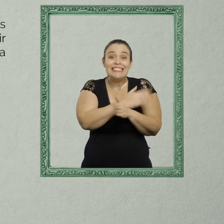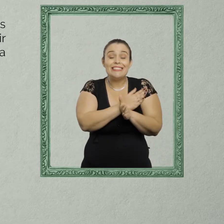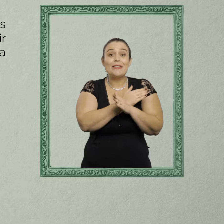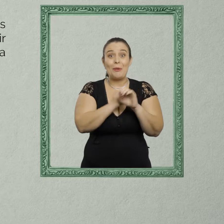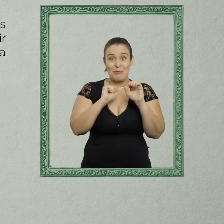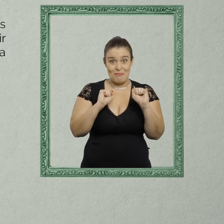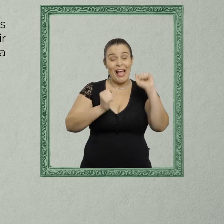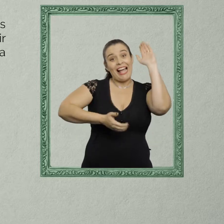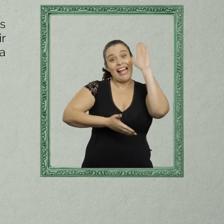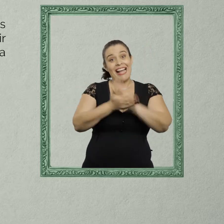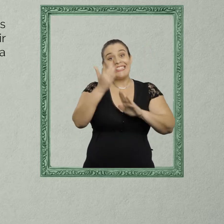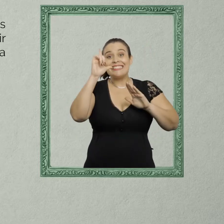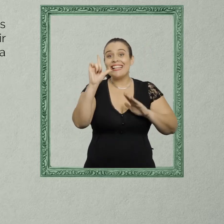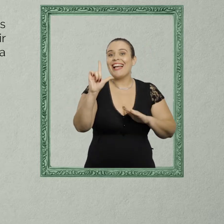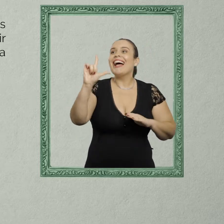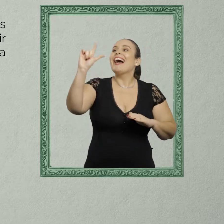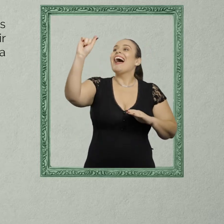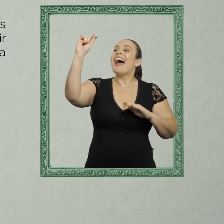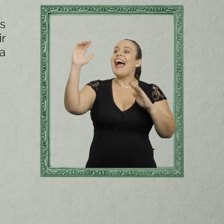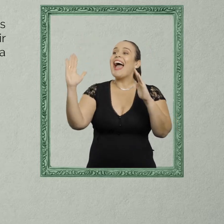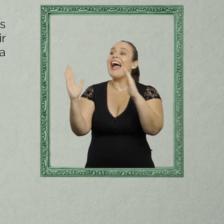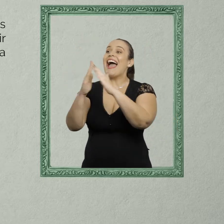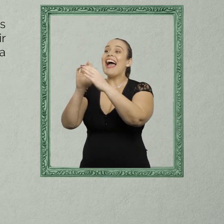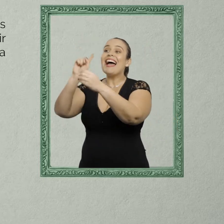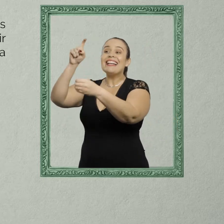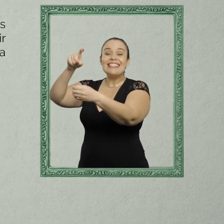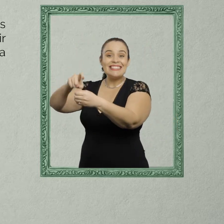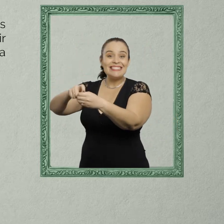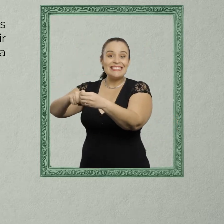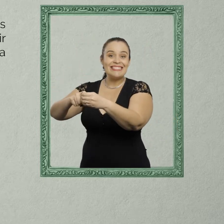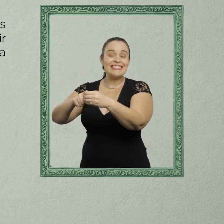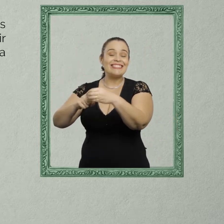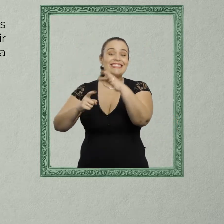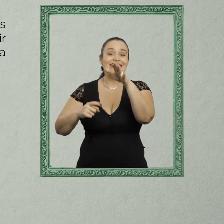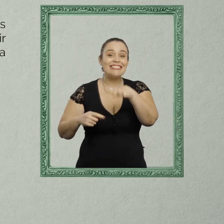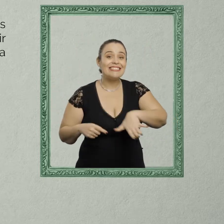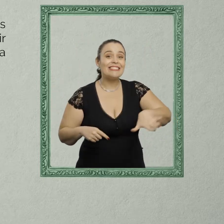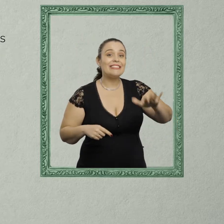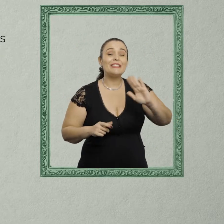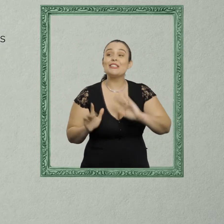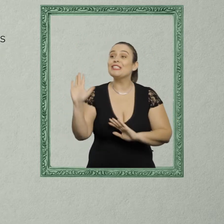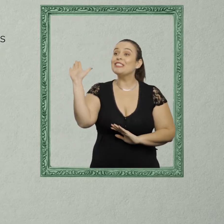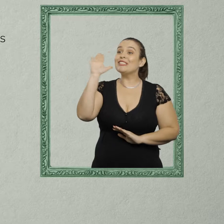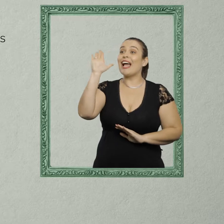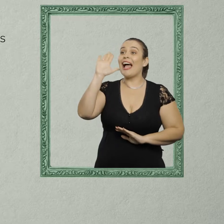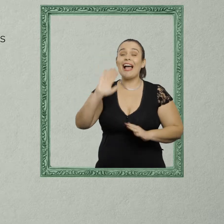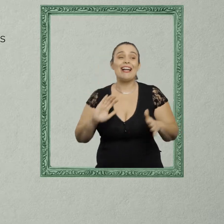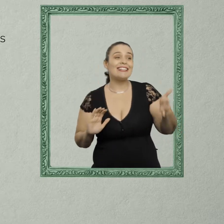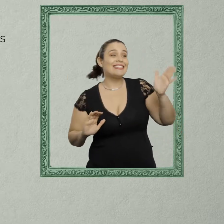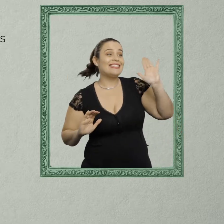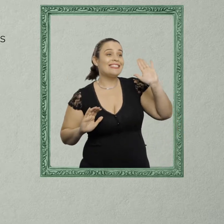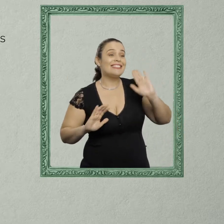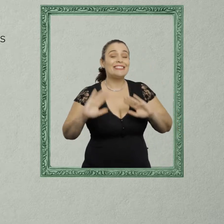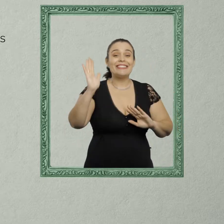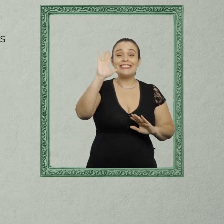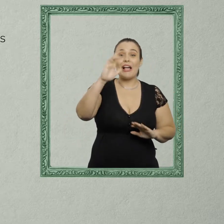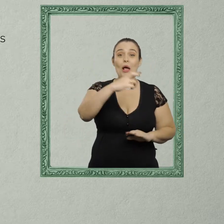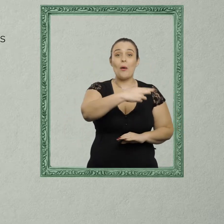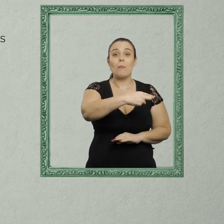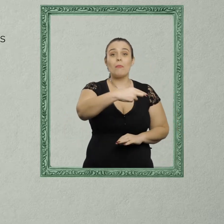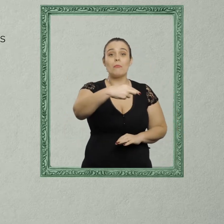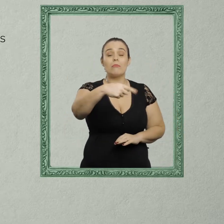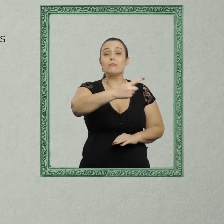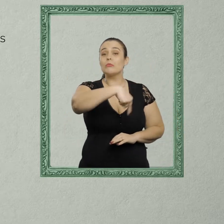pensaram que poderiam ir embora. Eles iam voar de volta para casa. Todos se despediram de Peter.